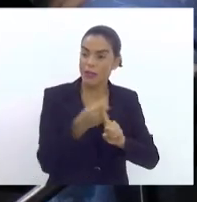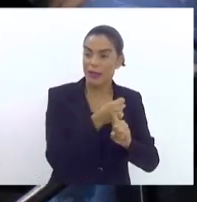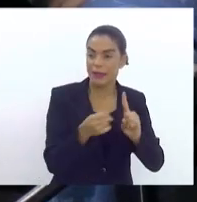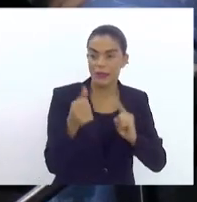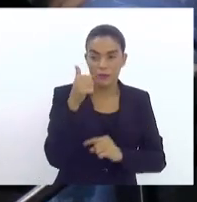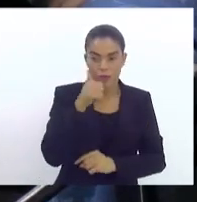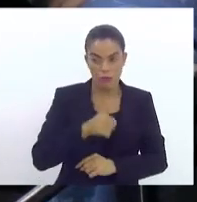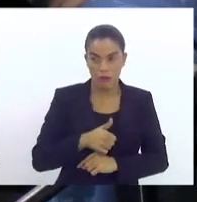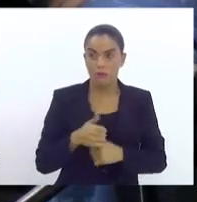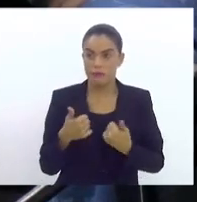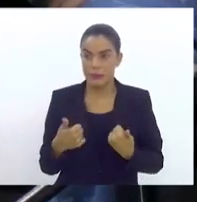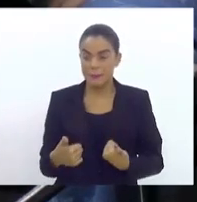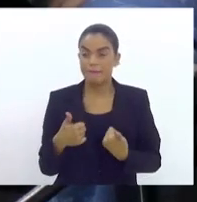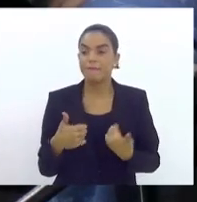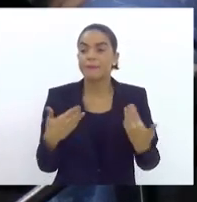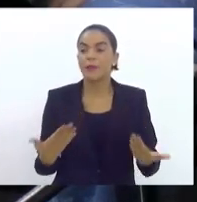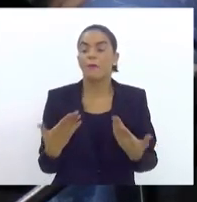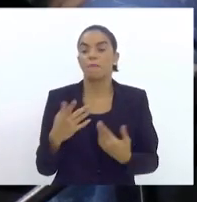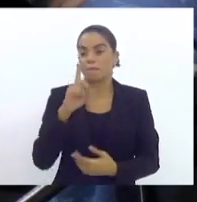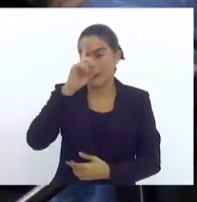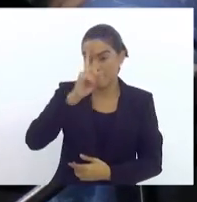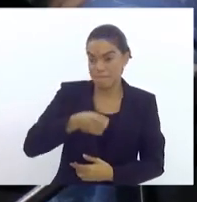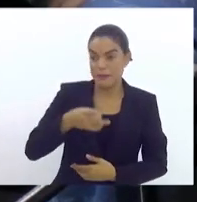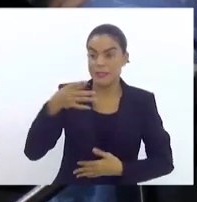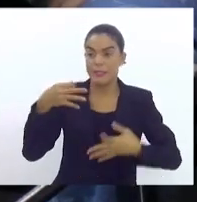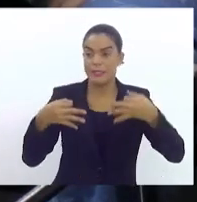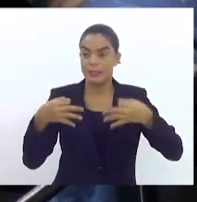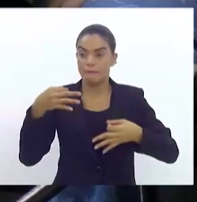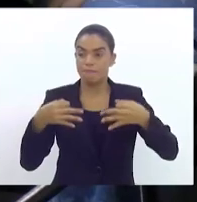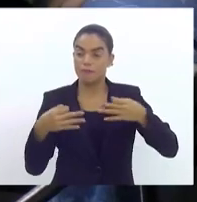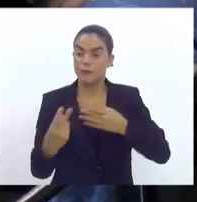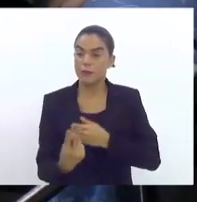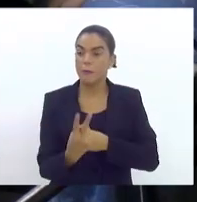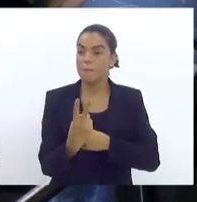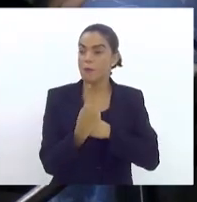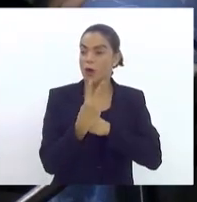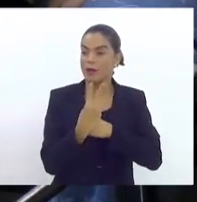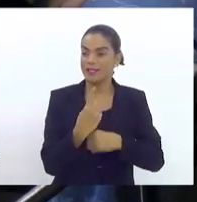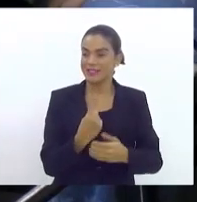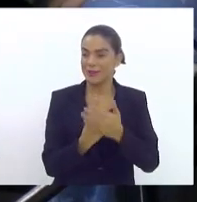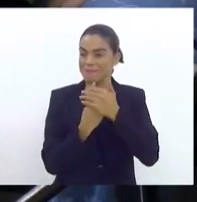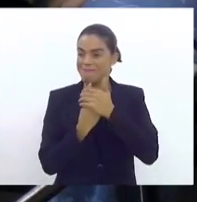Então essas medidas protetivas né são solicitadas